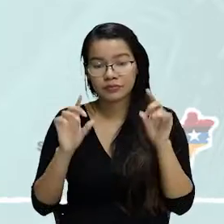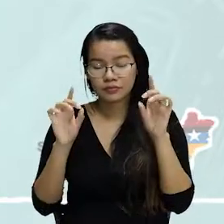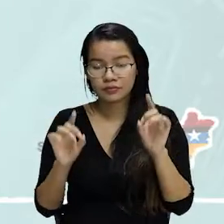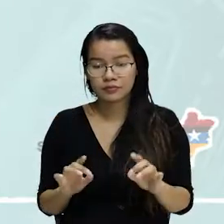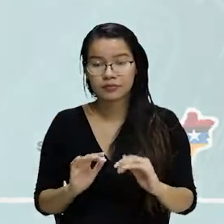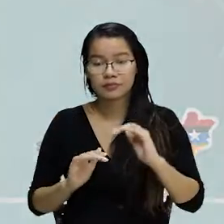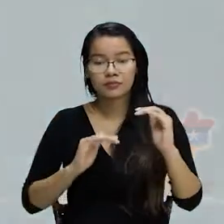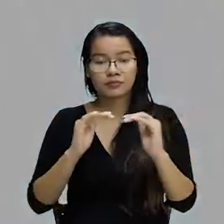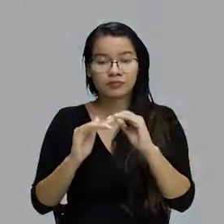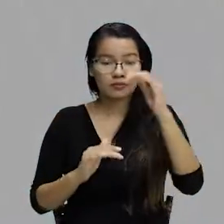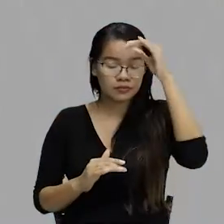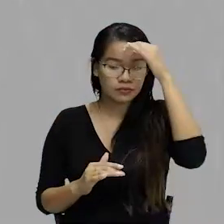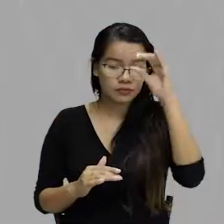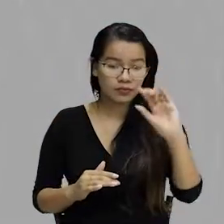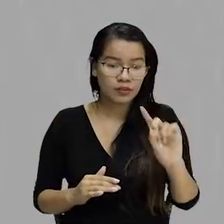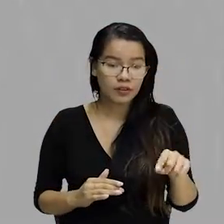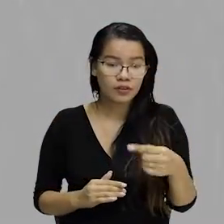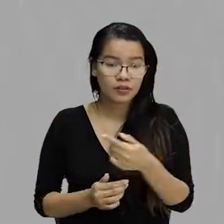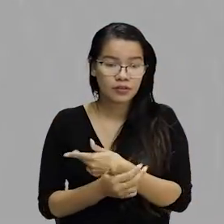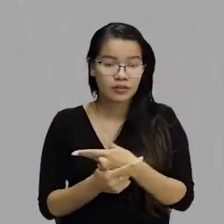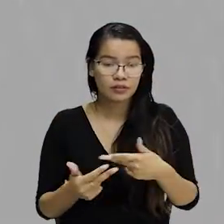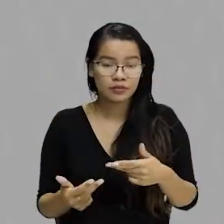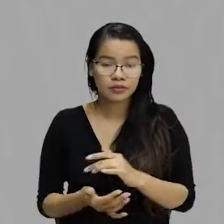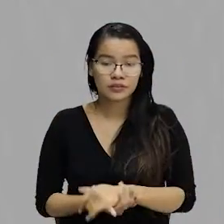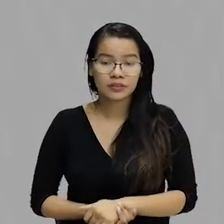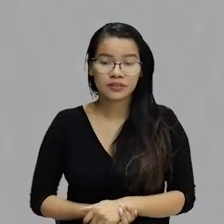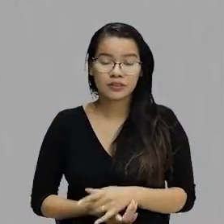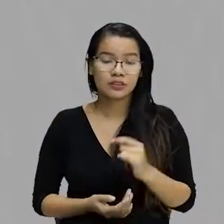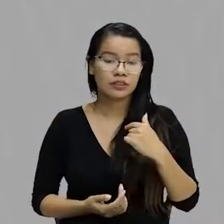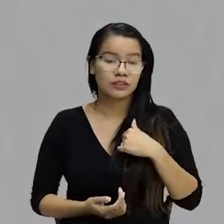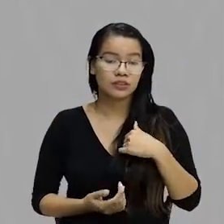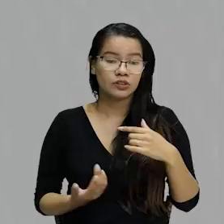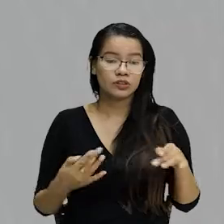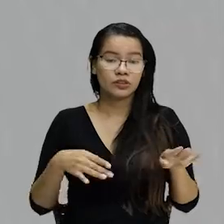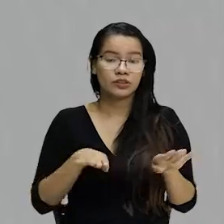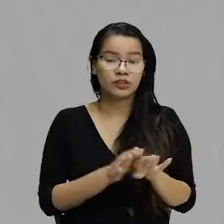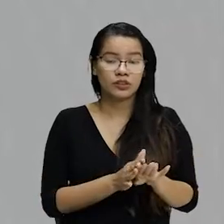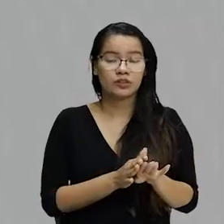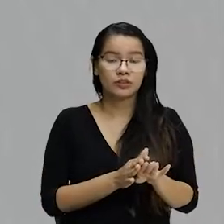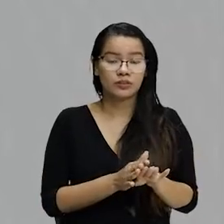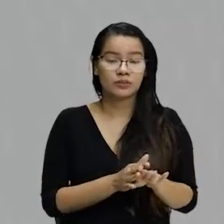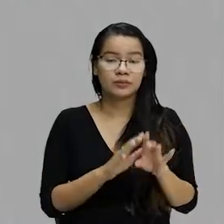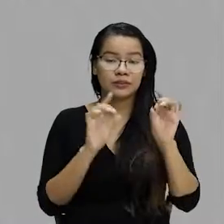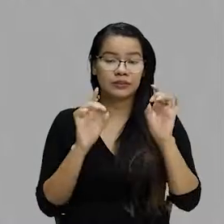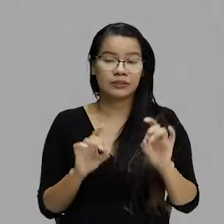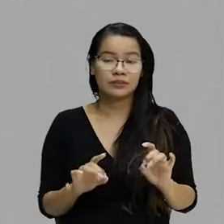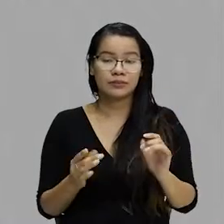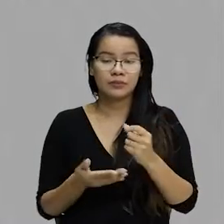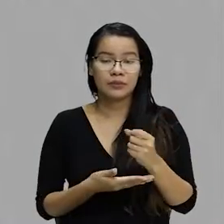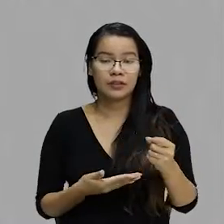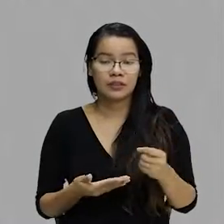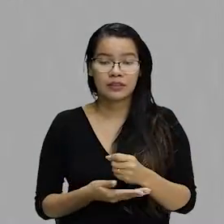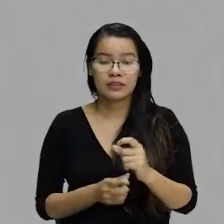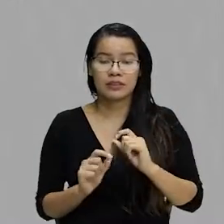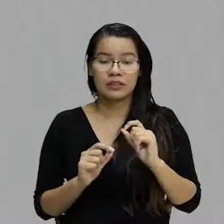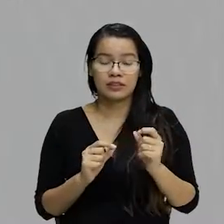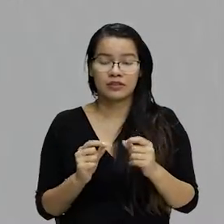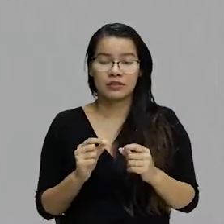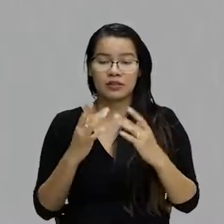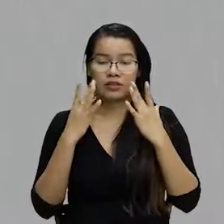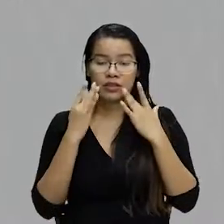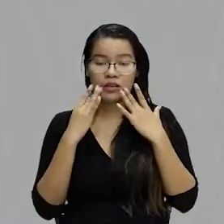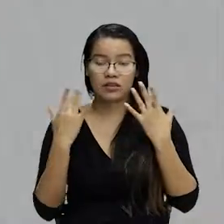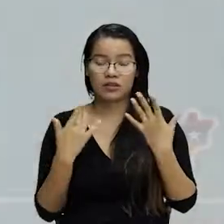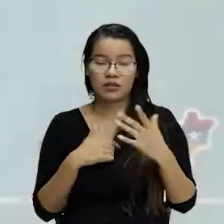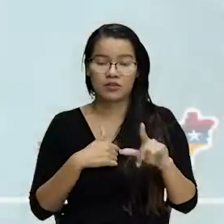desenvolvimento cultural, né, entre outras coisas na dramaturgia. E aí eu vou chegar no princípio básico, que é o princípio do teatro. Eu vou escolher os gêneros,